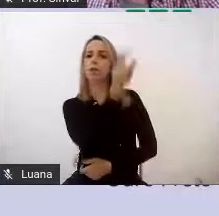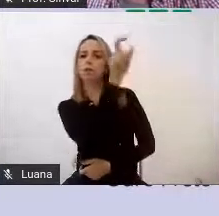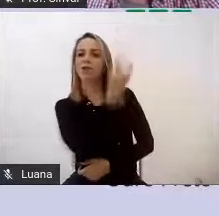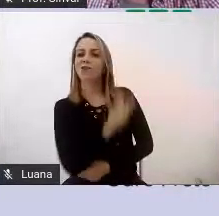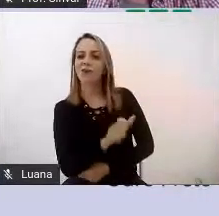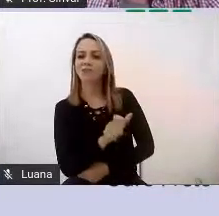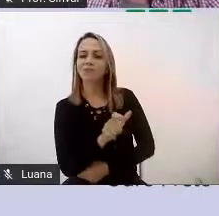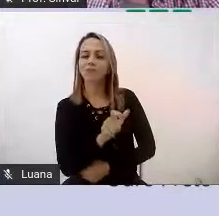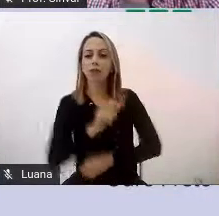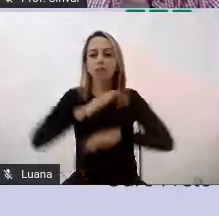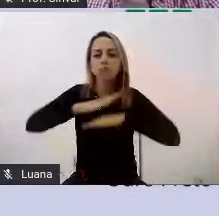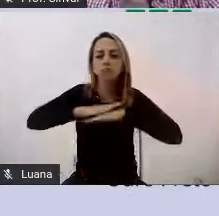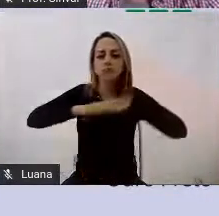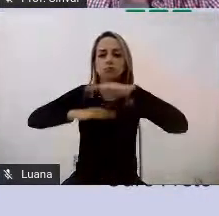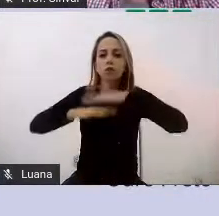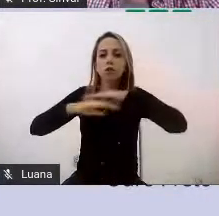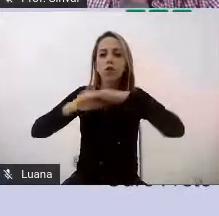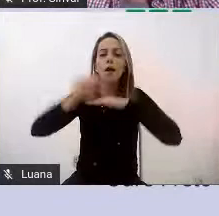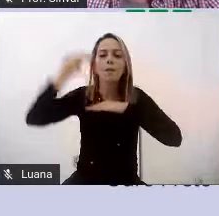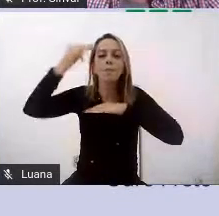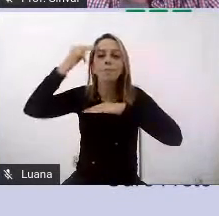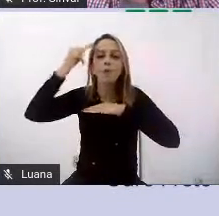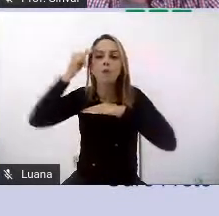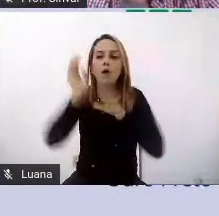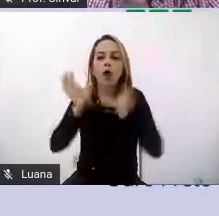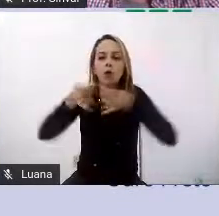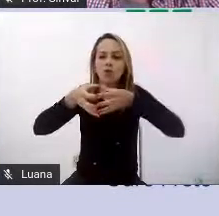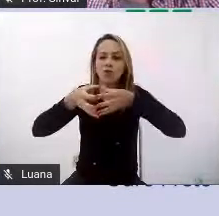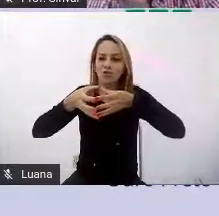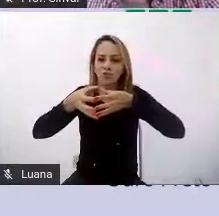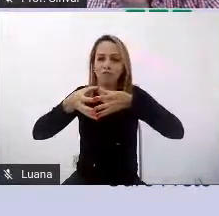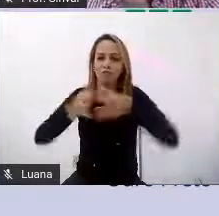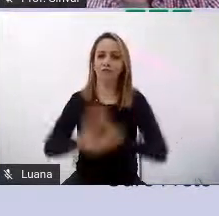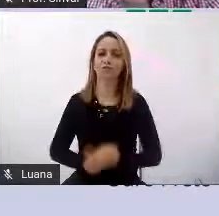construção de memórias coletivas. Pode passar.